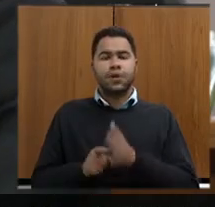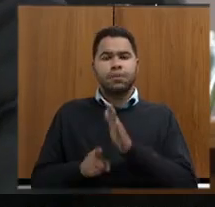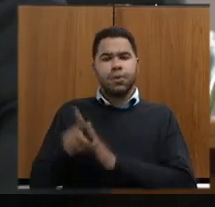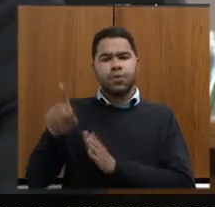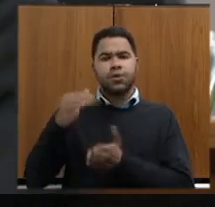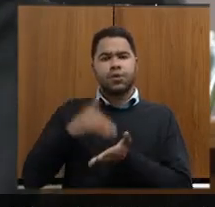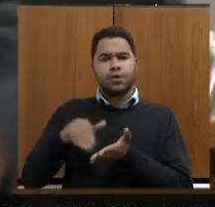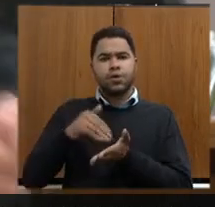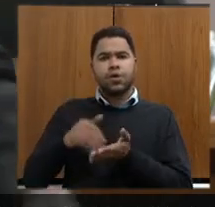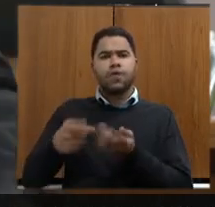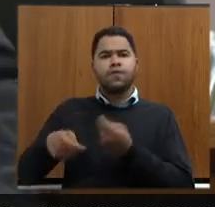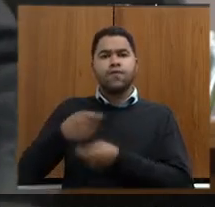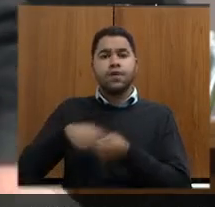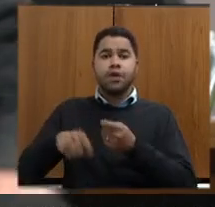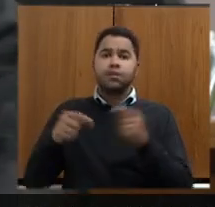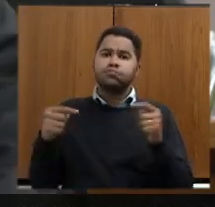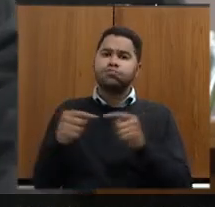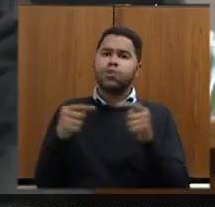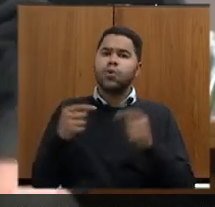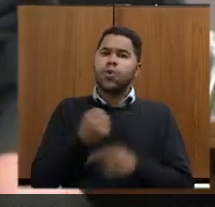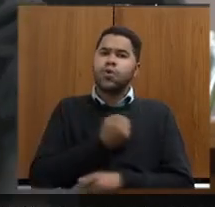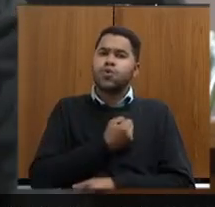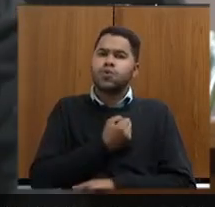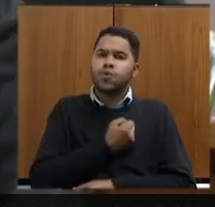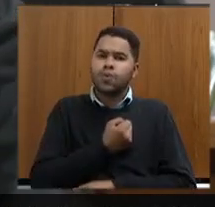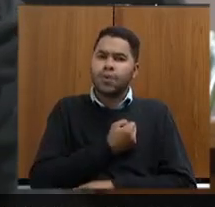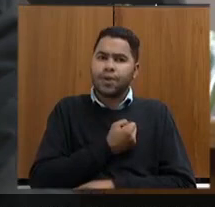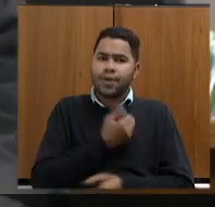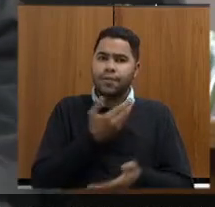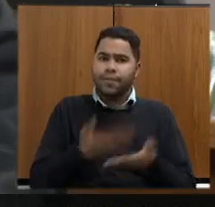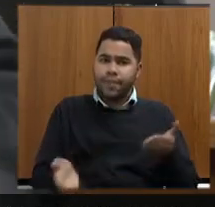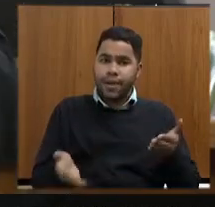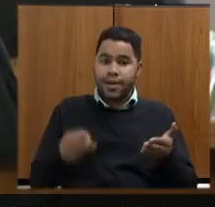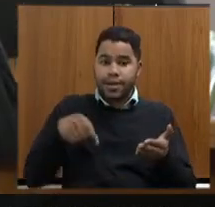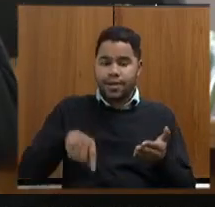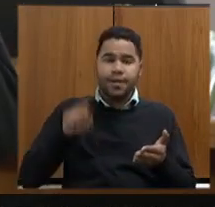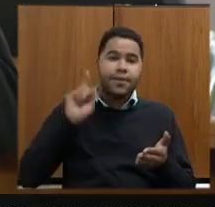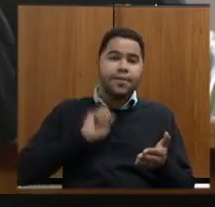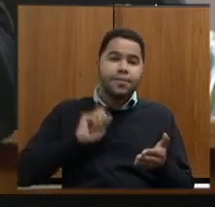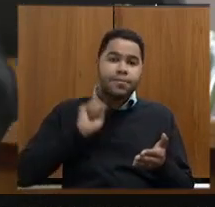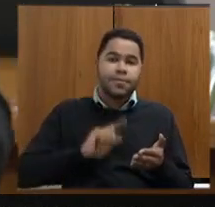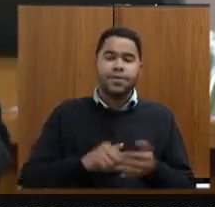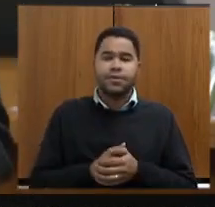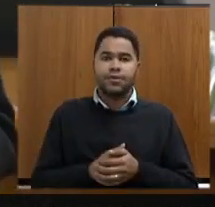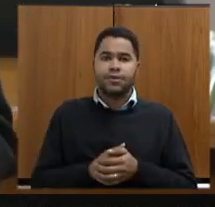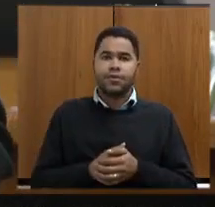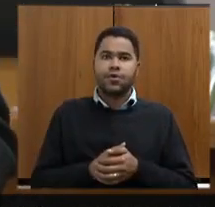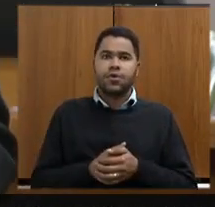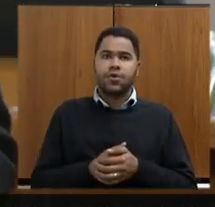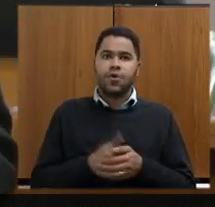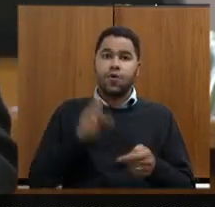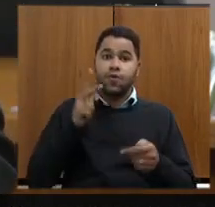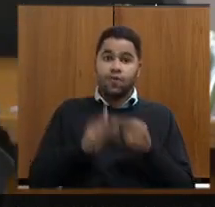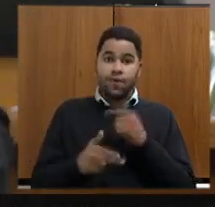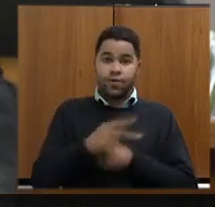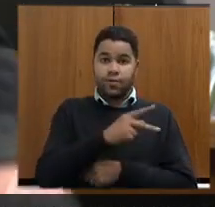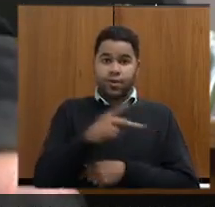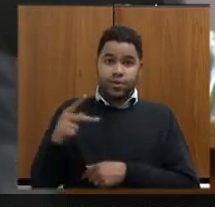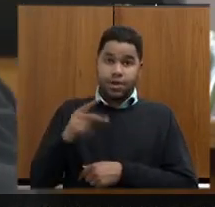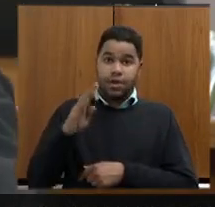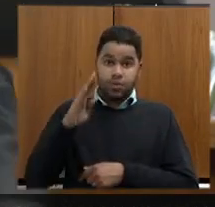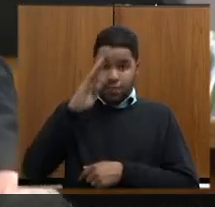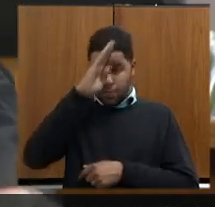perguntei o secretário da fazer coincidente mente o número da perda de Minas Gerais Convento do presidente bolsonaro